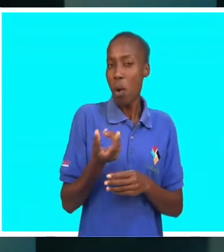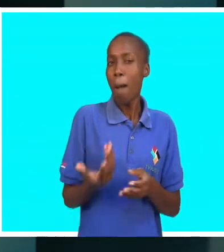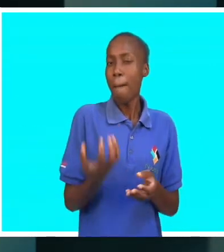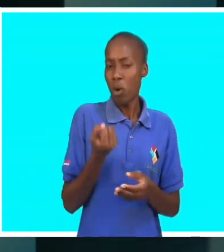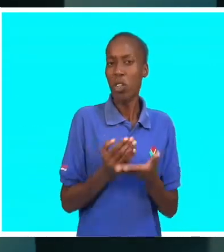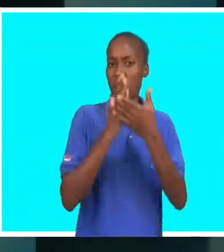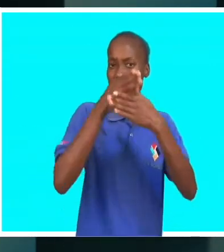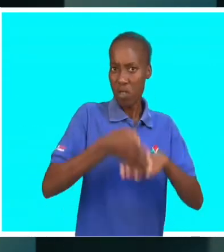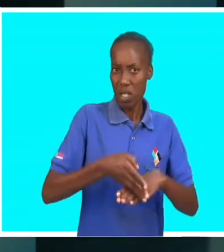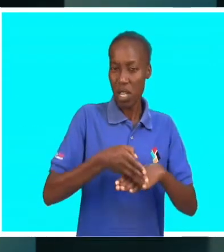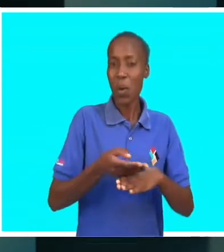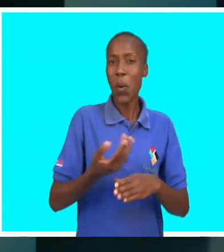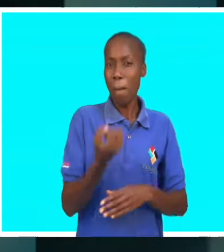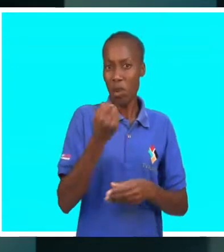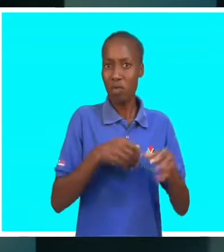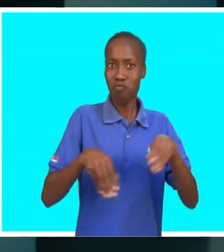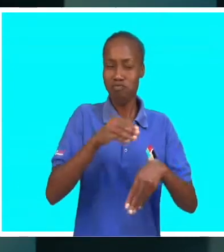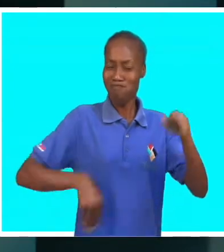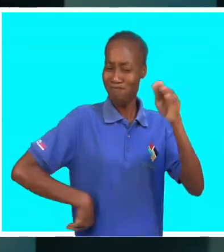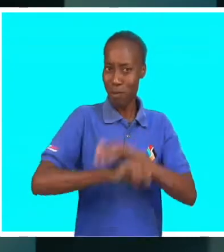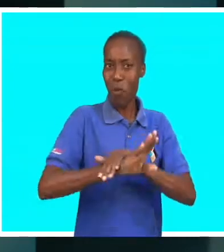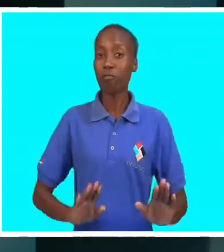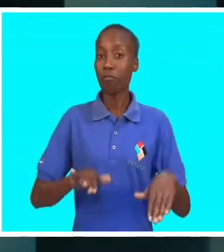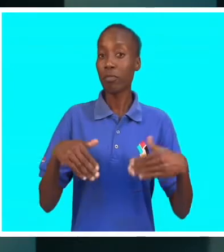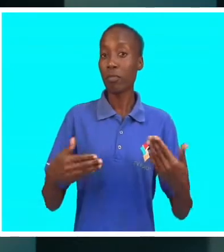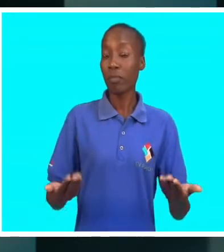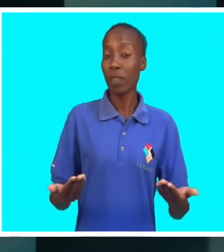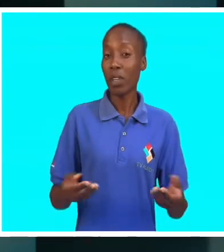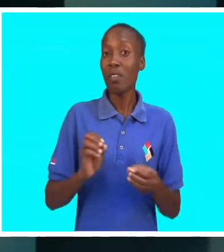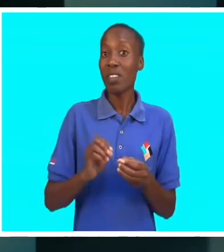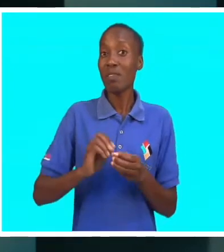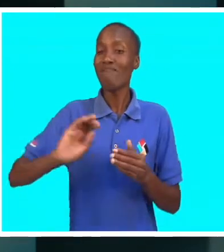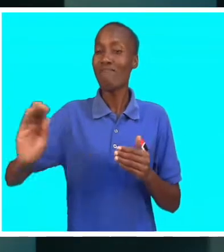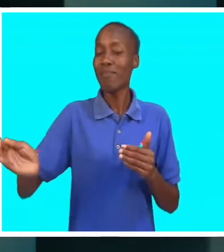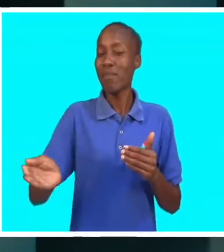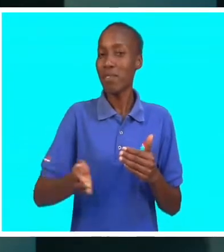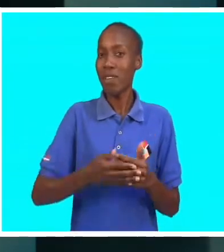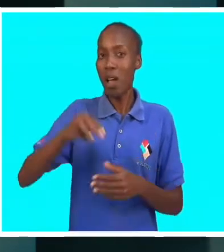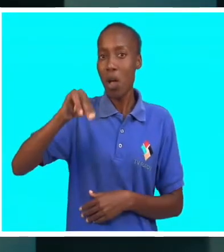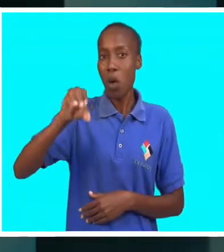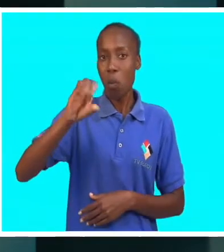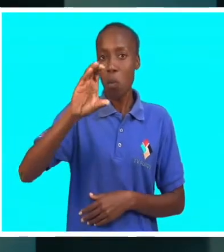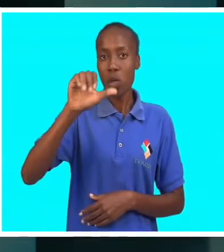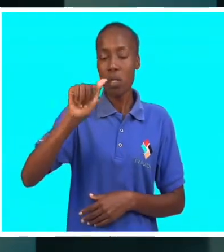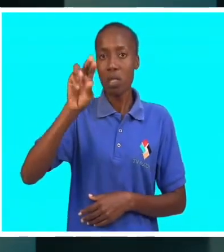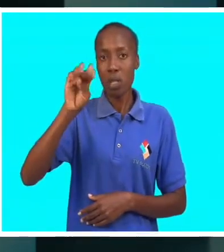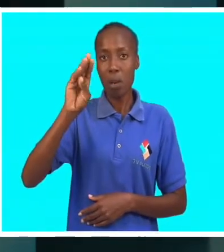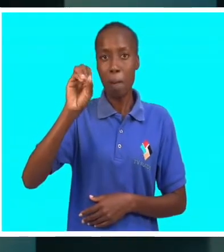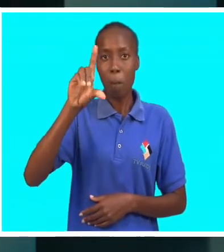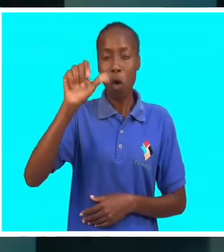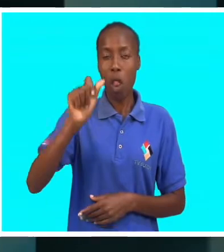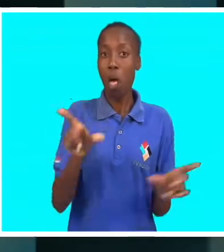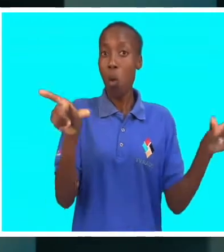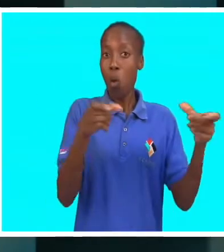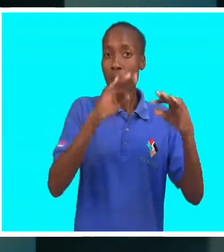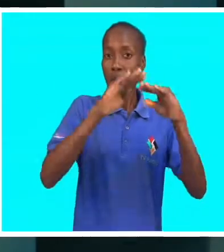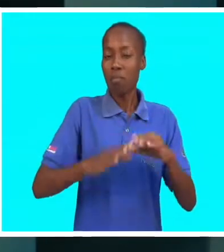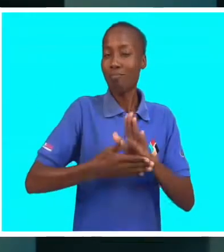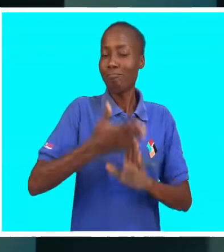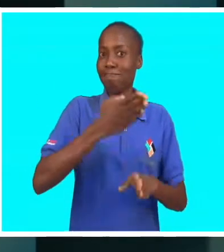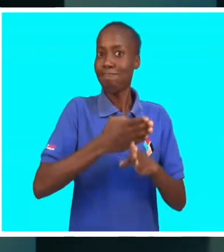acho que vamos mais avante, prometo que iremos marcar mais gols. Para garantir o regresso ao Moçambola, clube está a